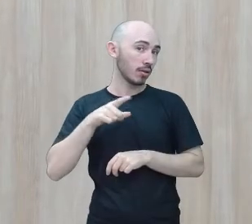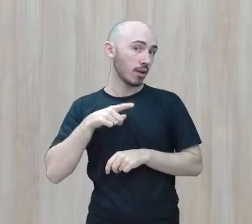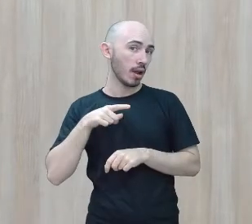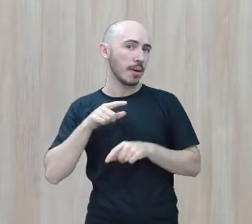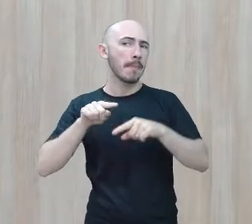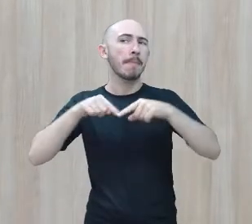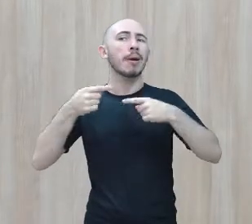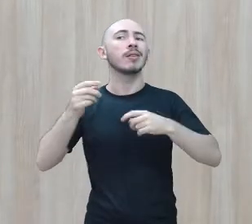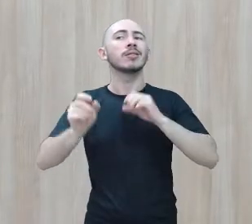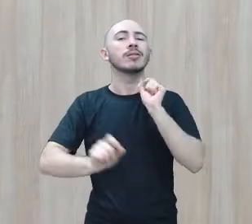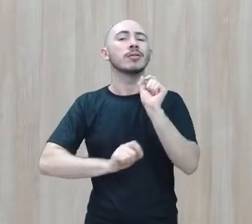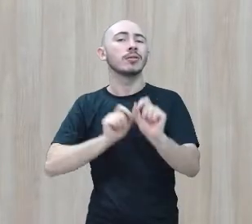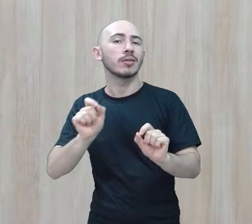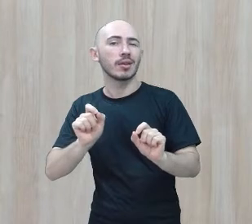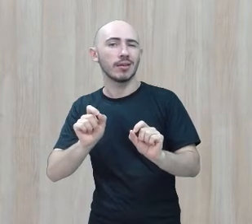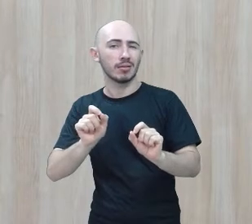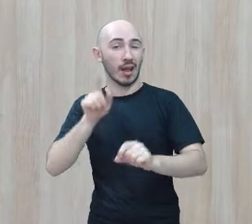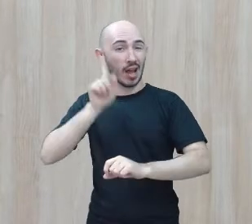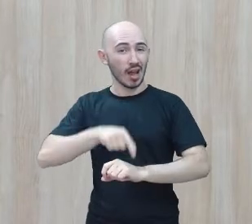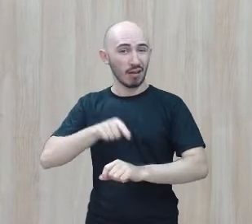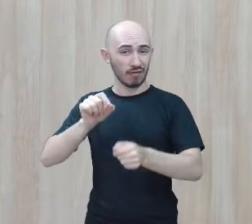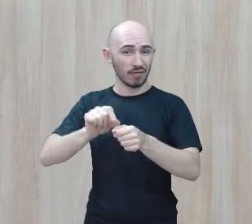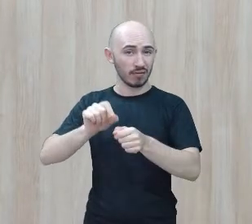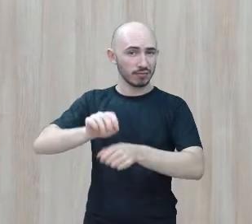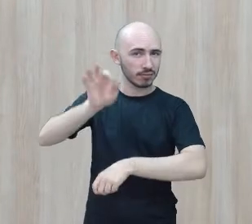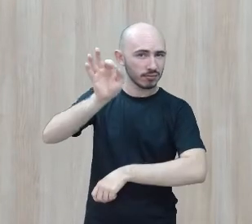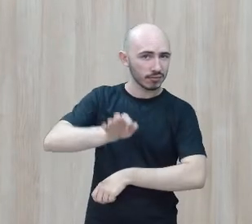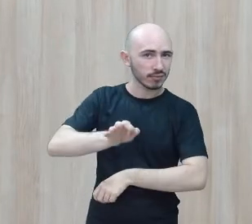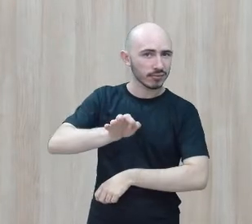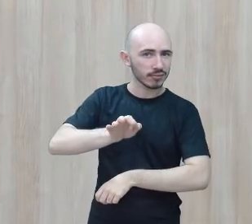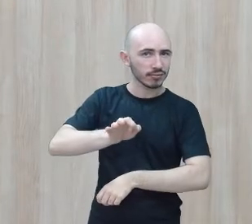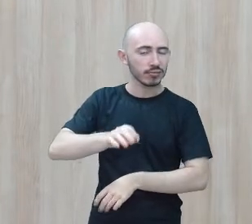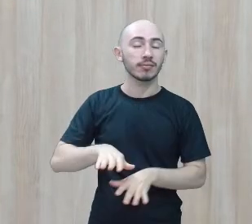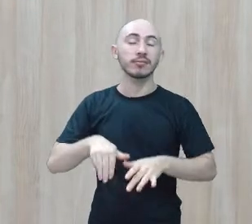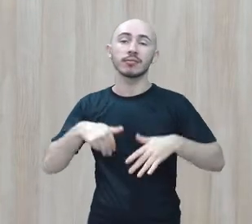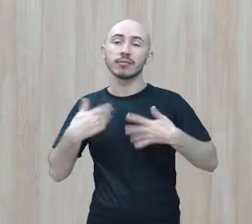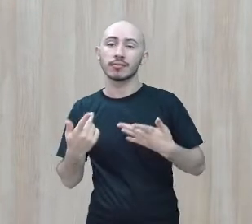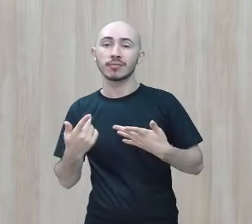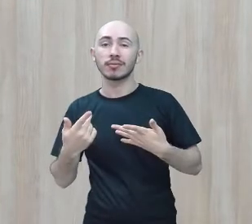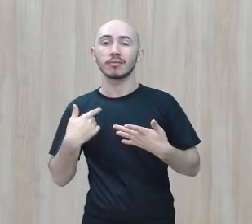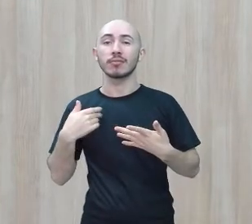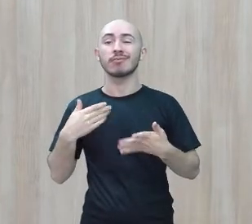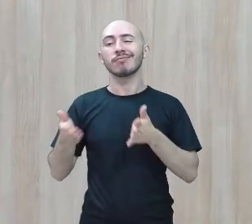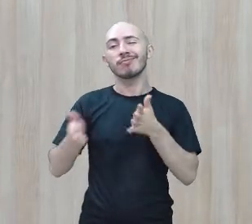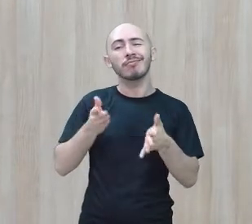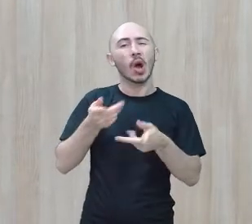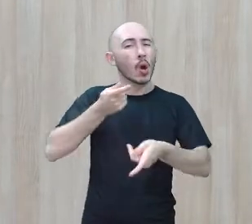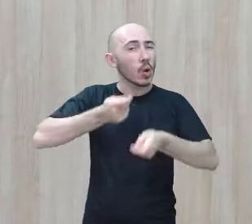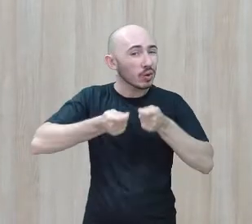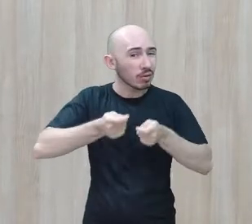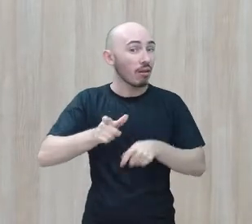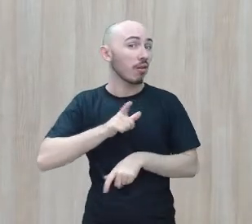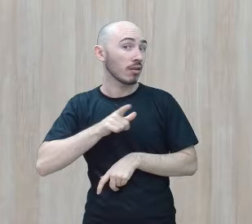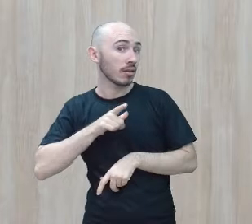Mas será que estamos fazendo a coisa certa? E também na proporção certa? E aí eu trago para vocês um